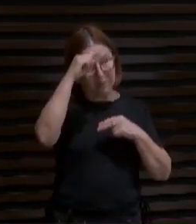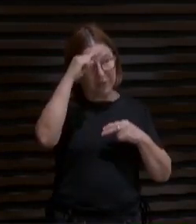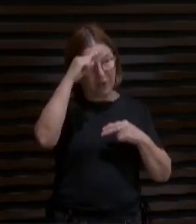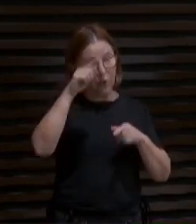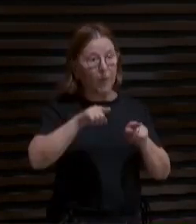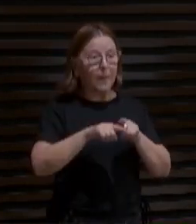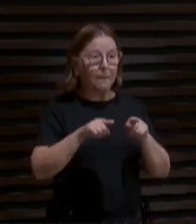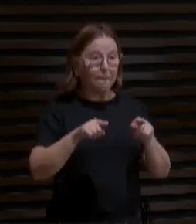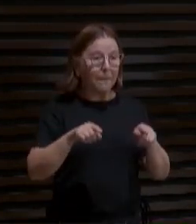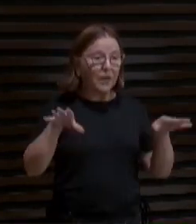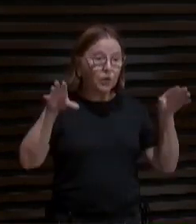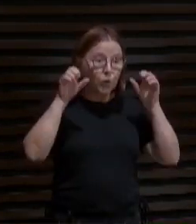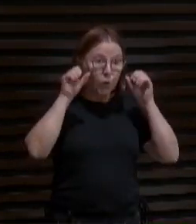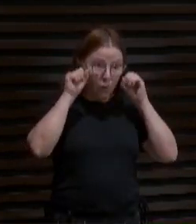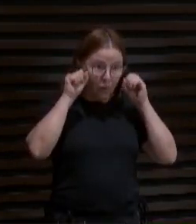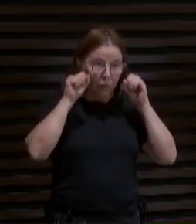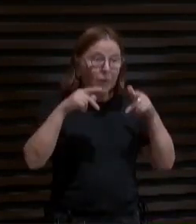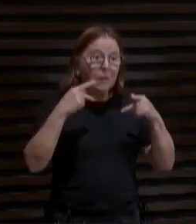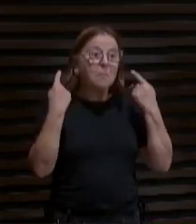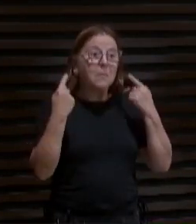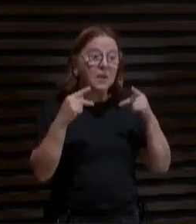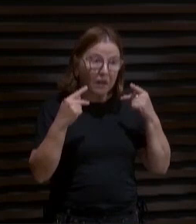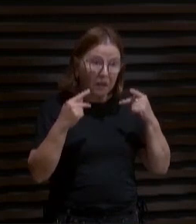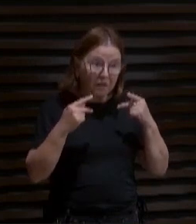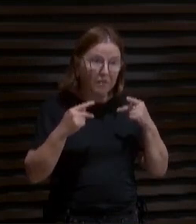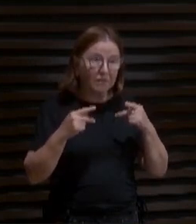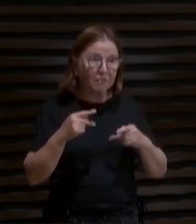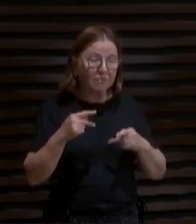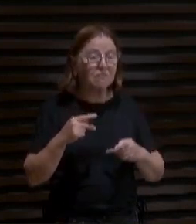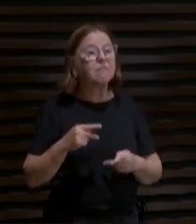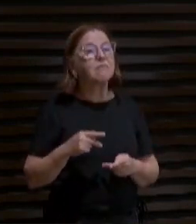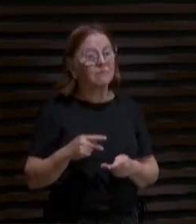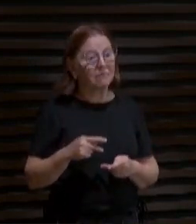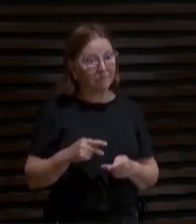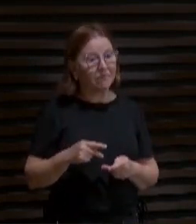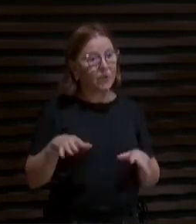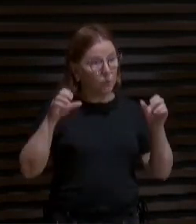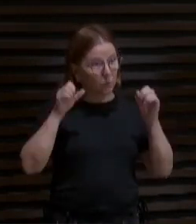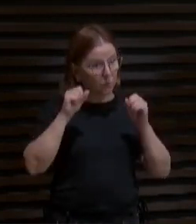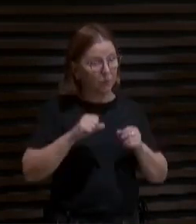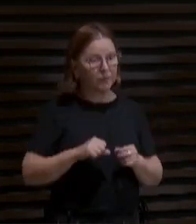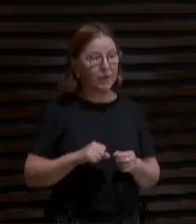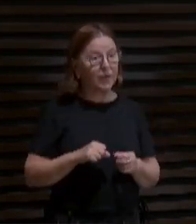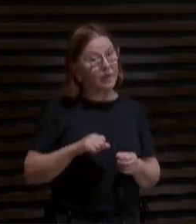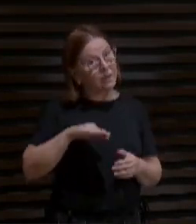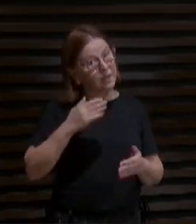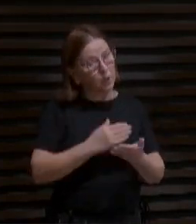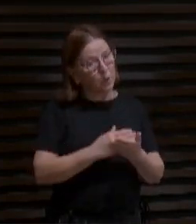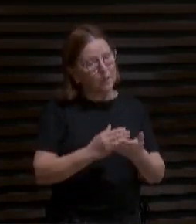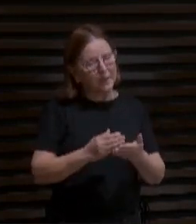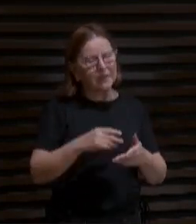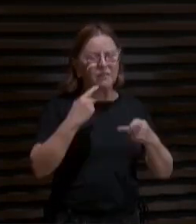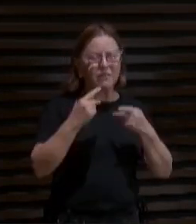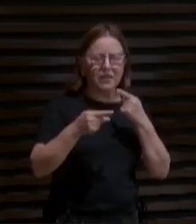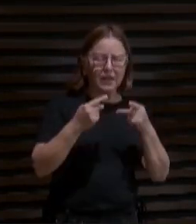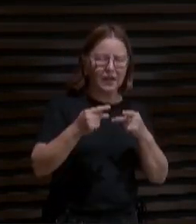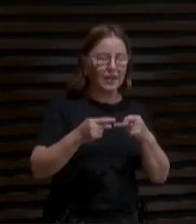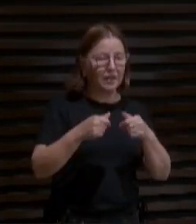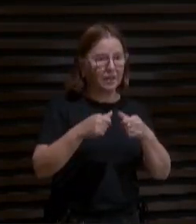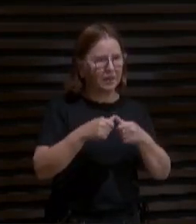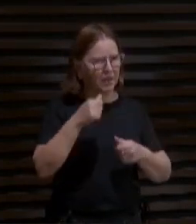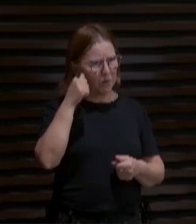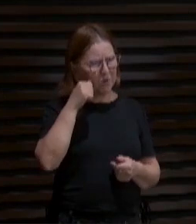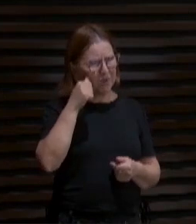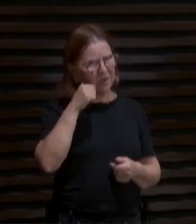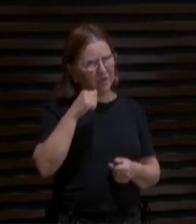em coma? Ele disse, mas eu escutei a palavra de Deus. E aí eu comecei a falar com Dona Dorcas, mas não dava certo, e eu